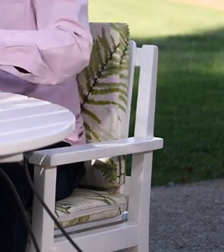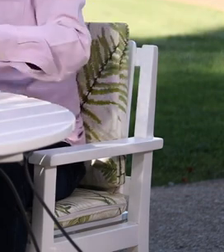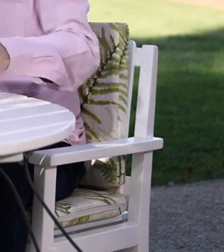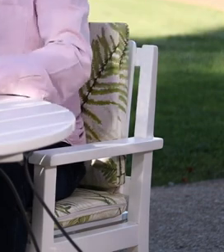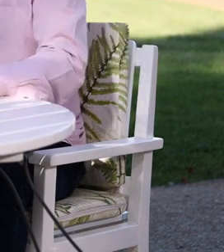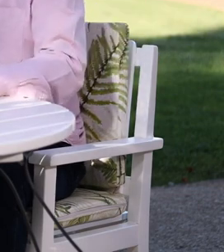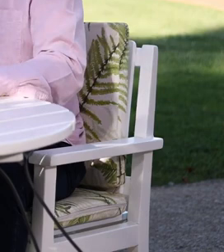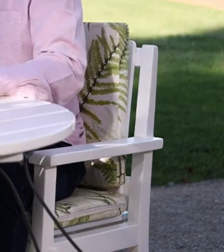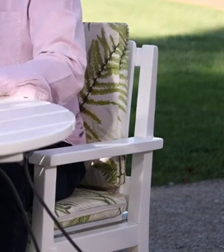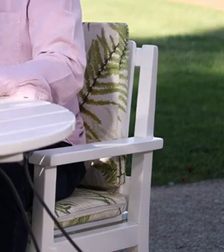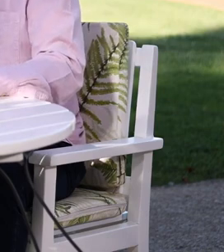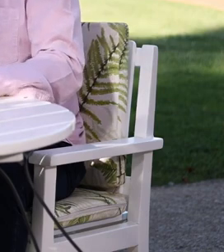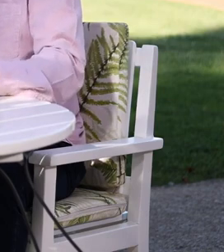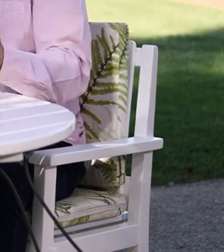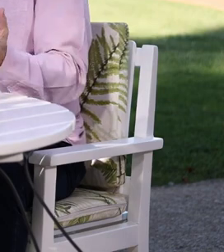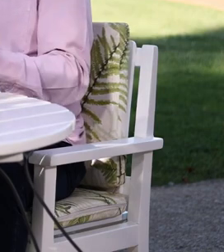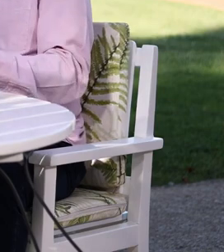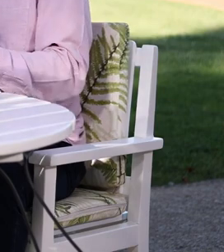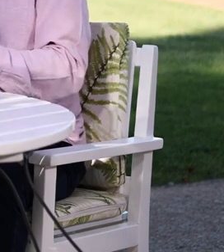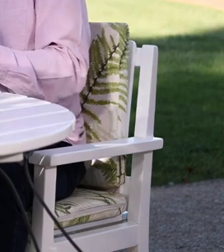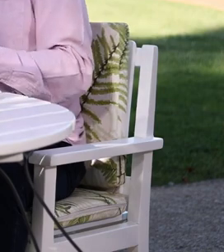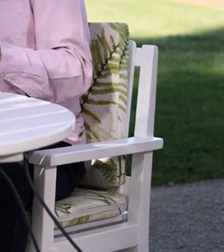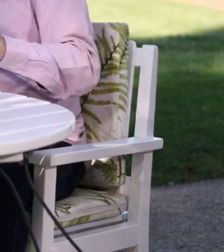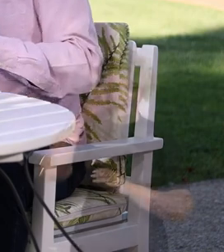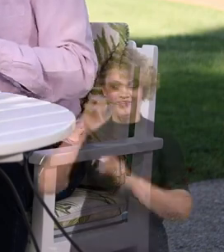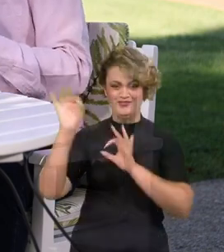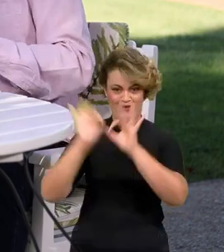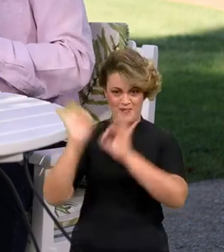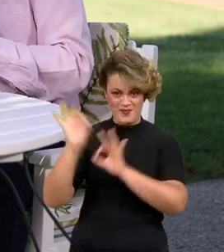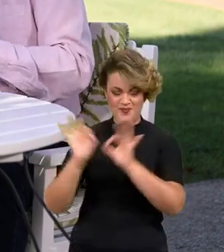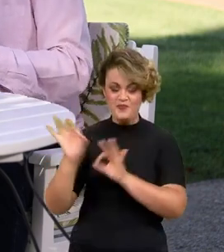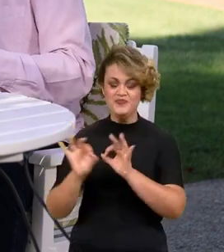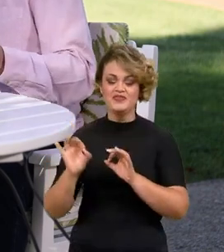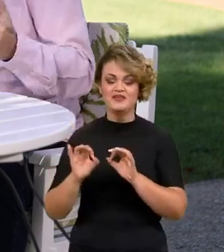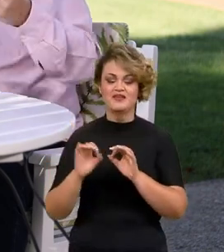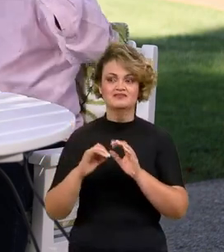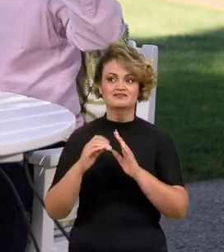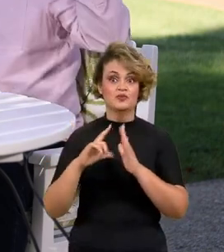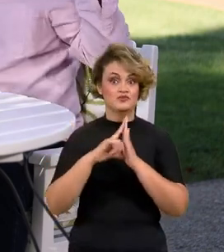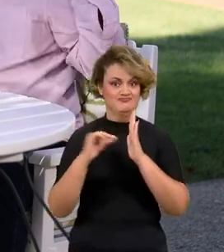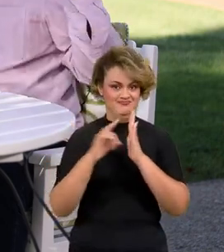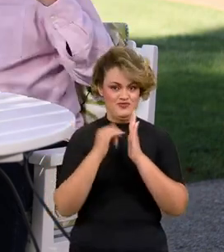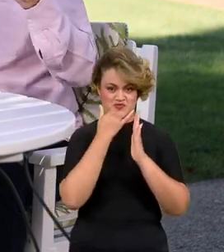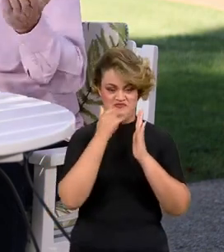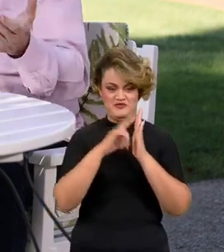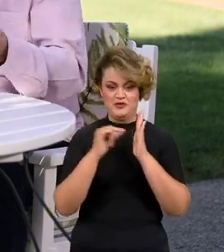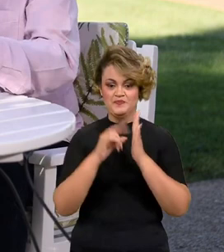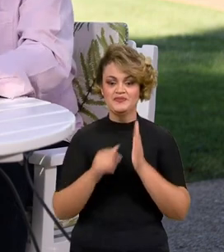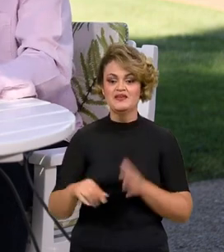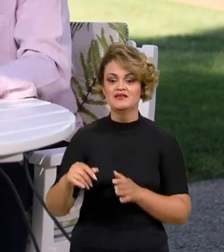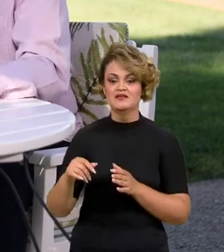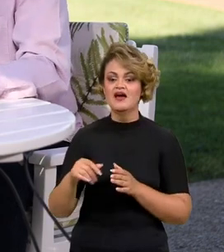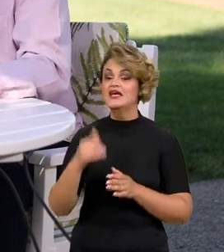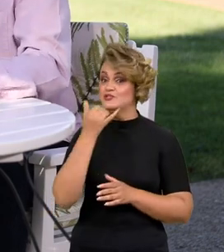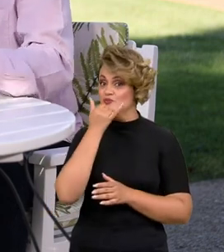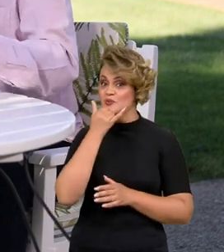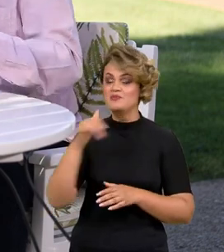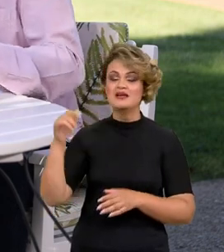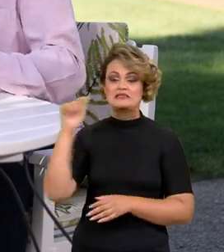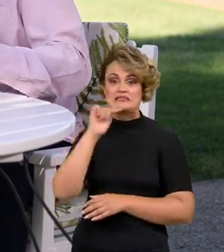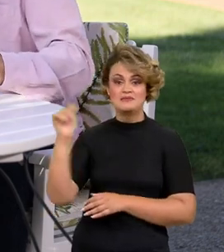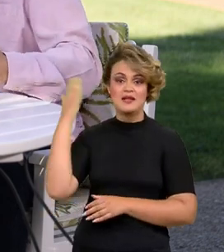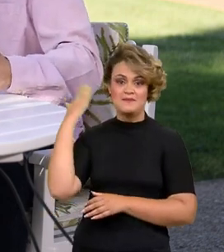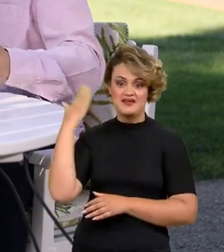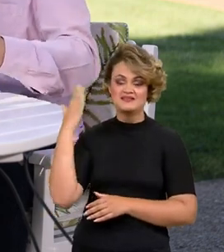aqui um cenário muito especial e é claro que a gente está tendo de certa maneira que pediu um pouquinho Desculpa acho que na semana passada no primeiro programa nós falamos que